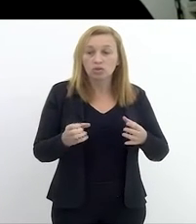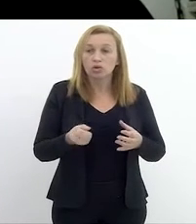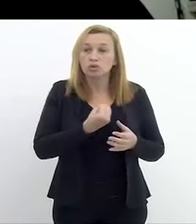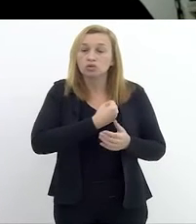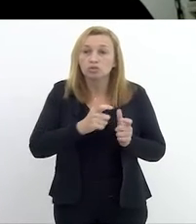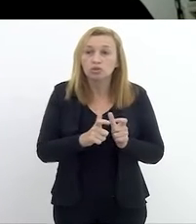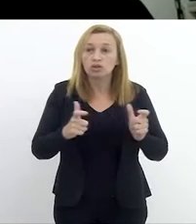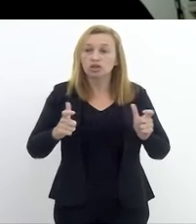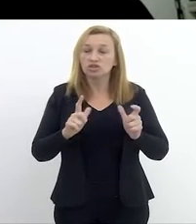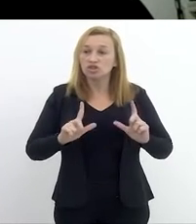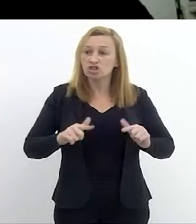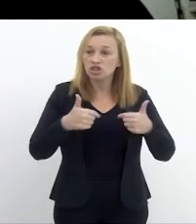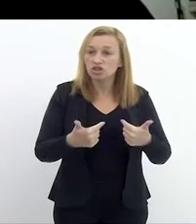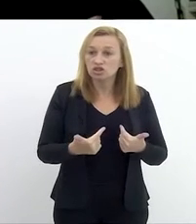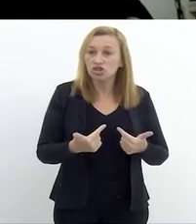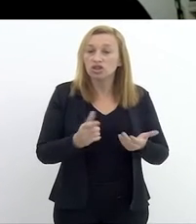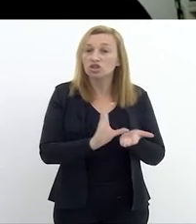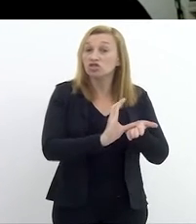uma área